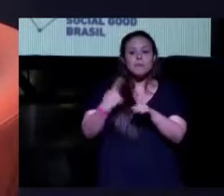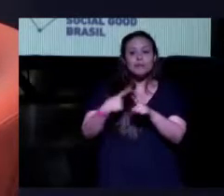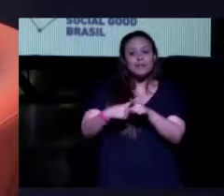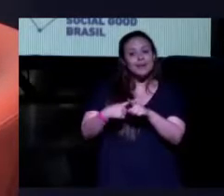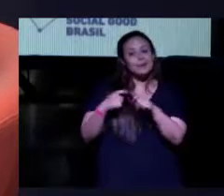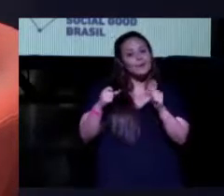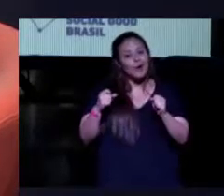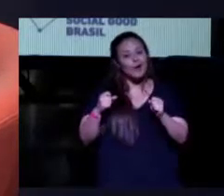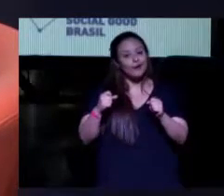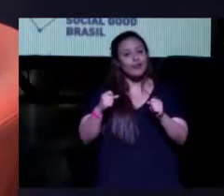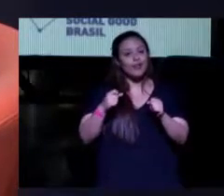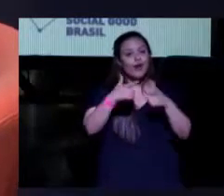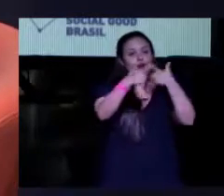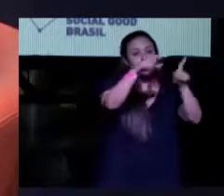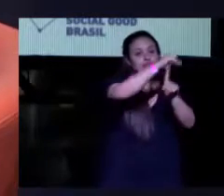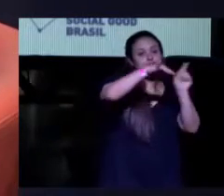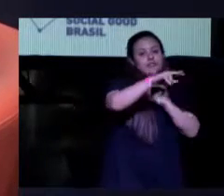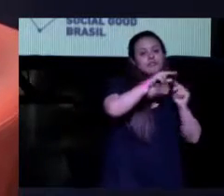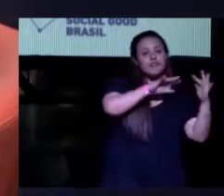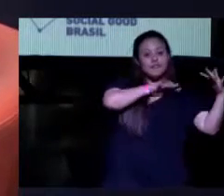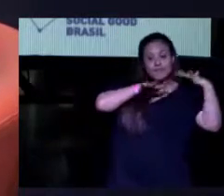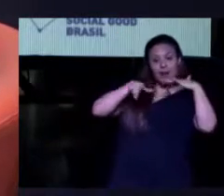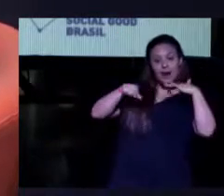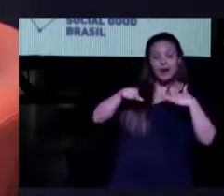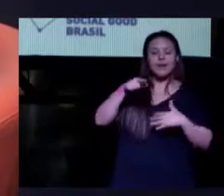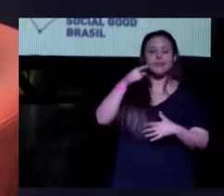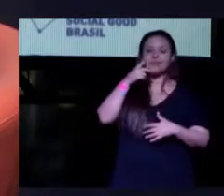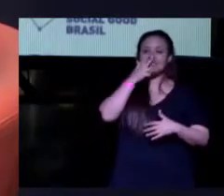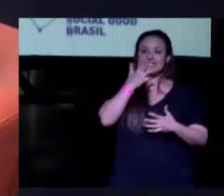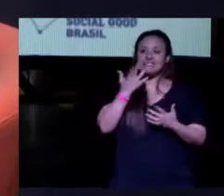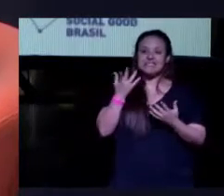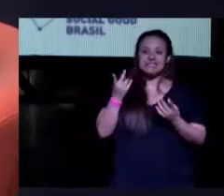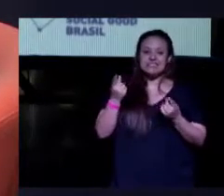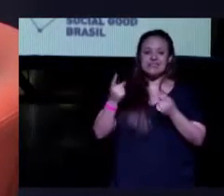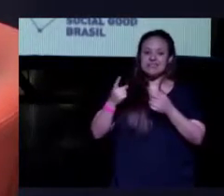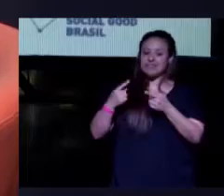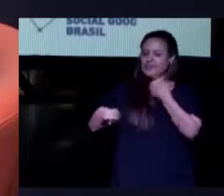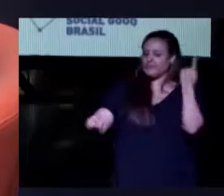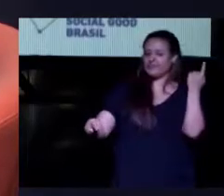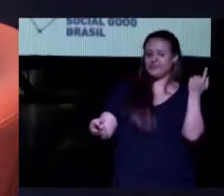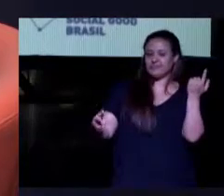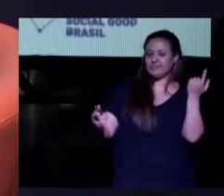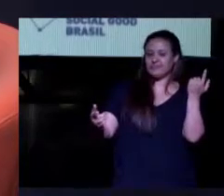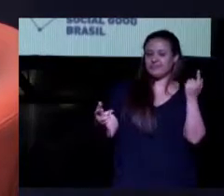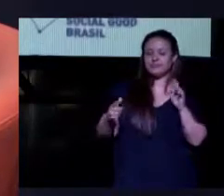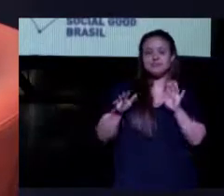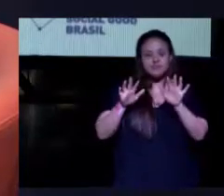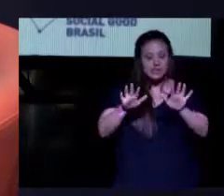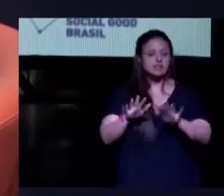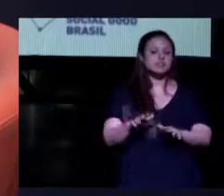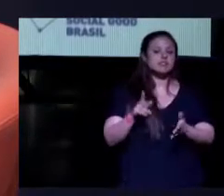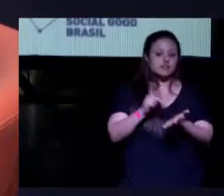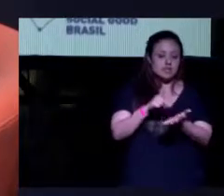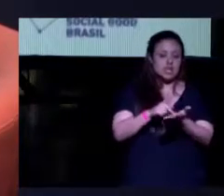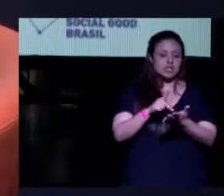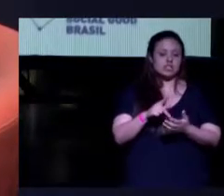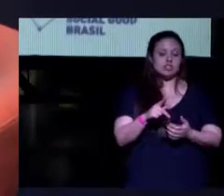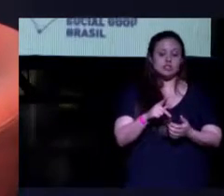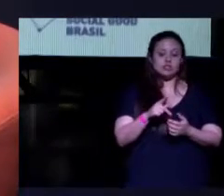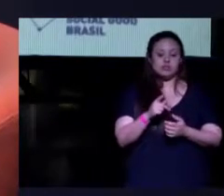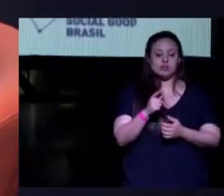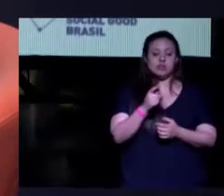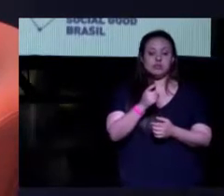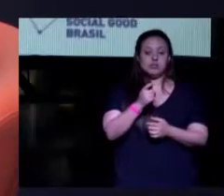Mas, ao longo de 4 anos desenvolvendo projetos de apropriação de espaços públicos, melhoria